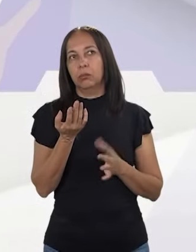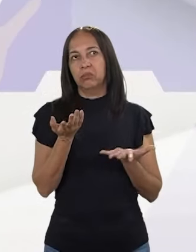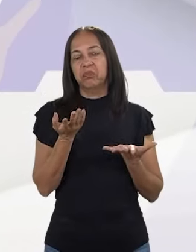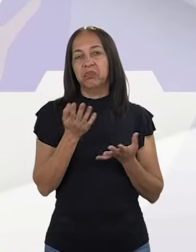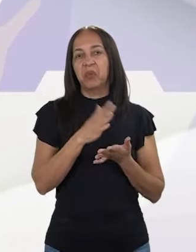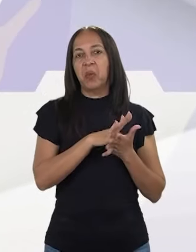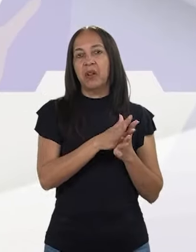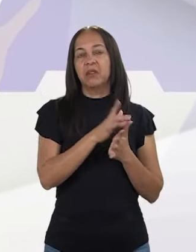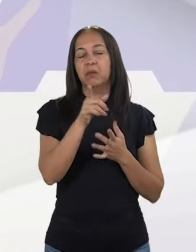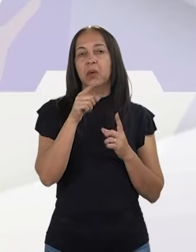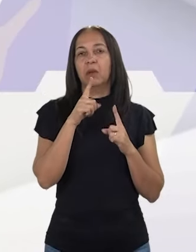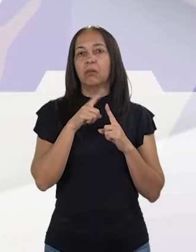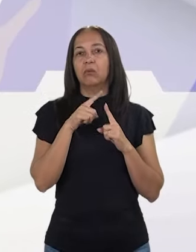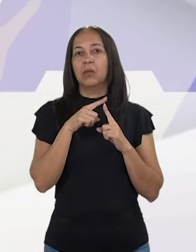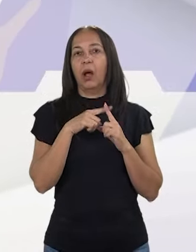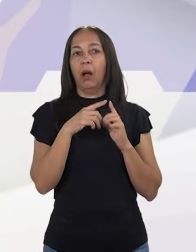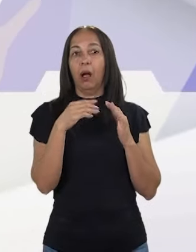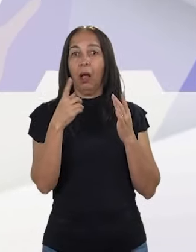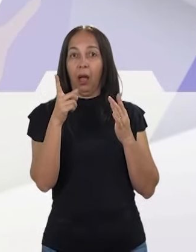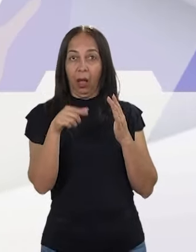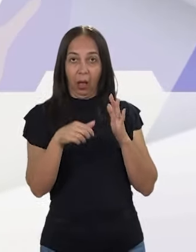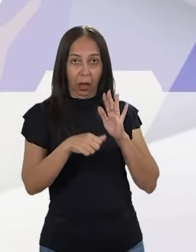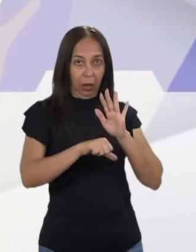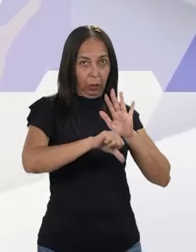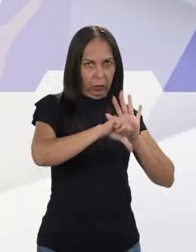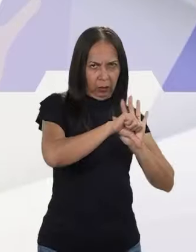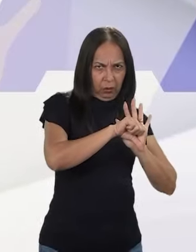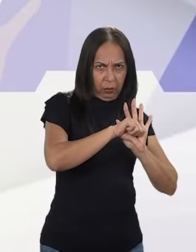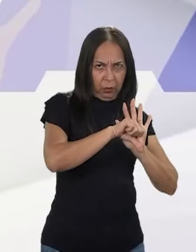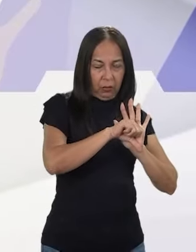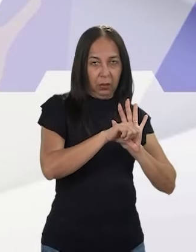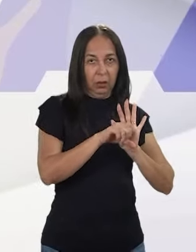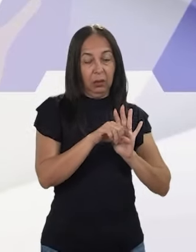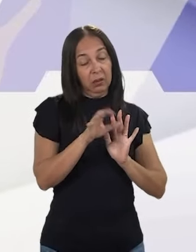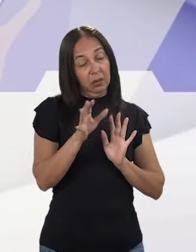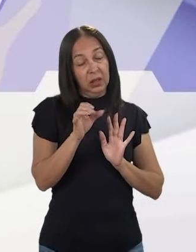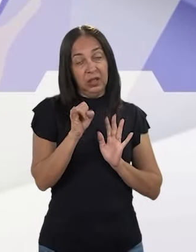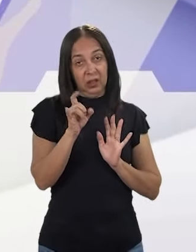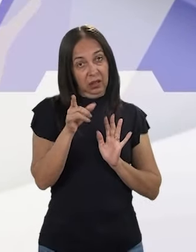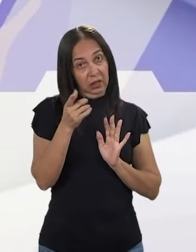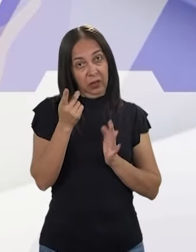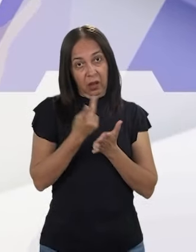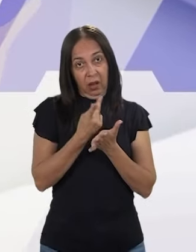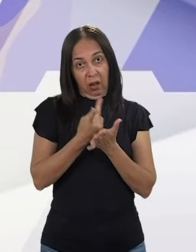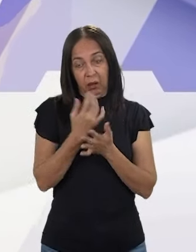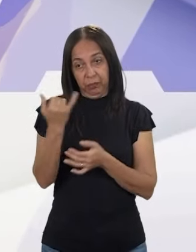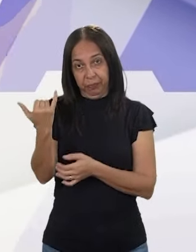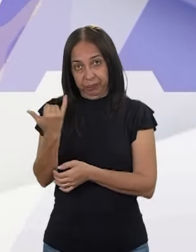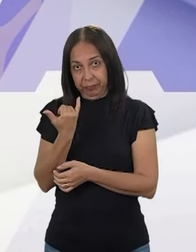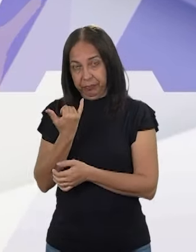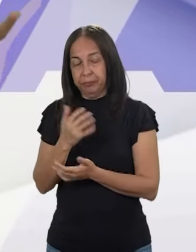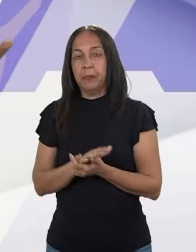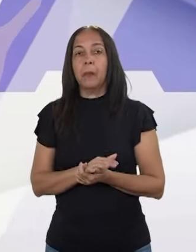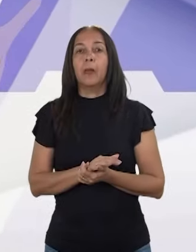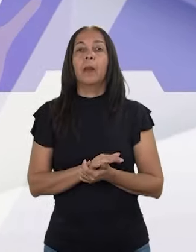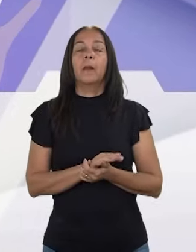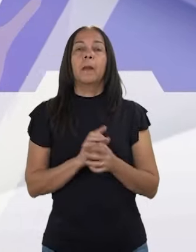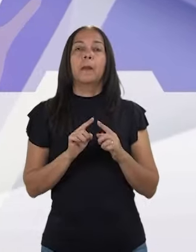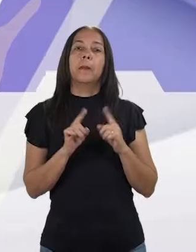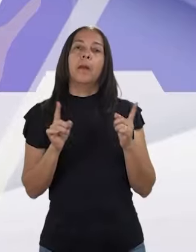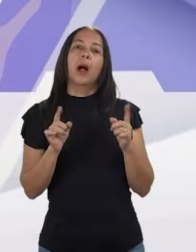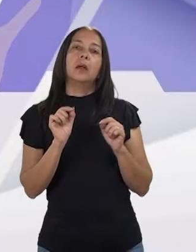tipificado como um crime E aí se eu tiver usando a expressão errada por favor me corrija quando a gente vai olhar para esses casos né ou para essa estrutura